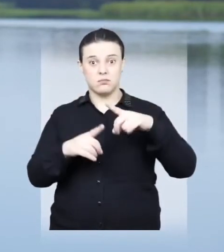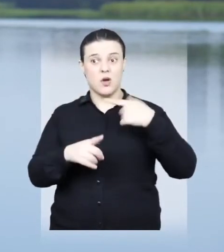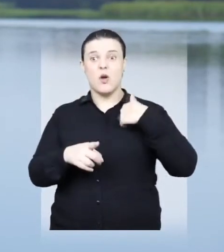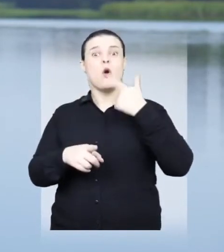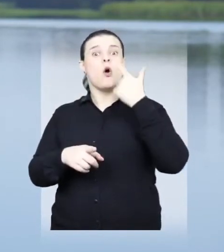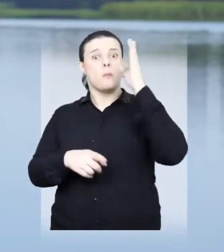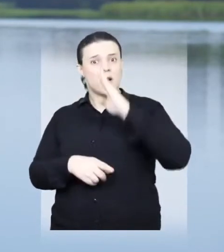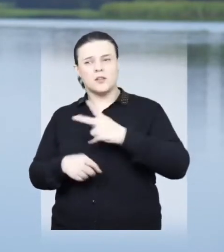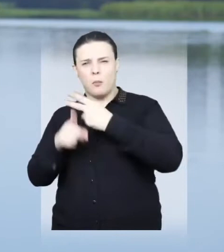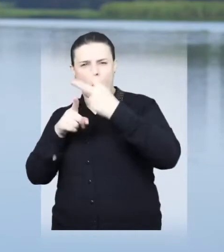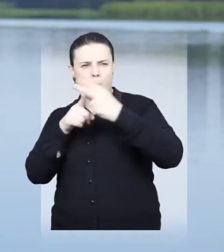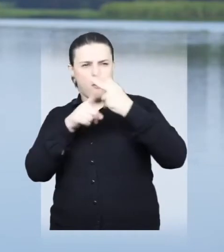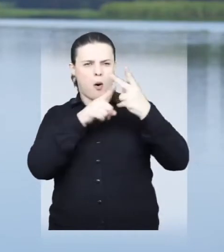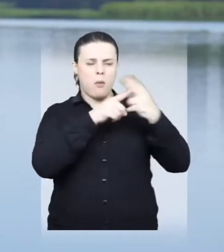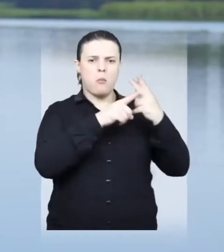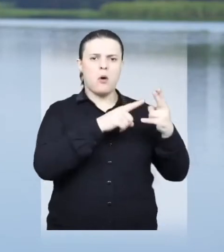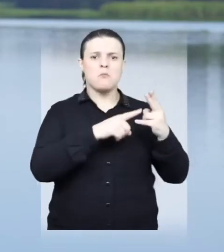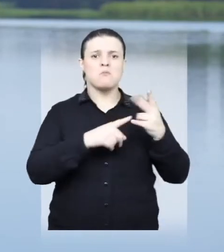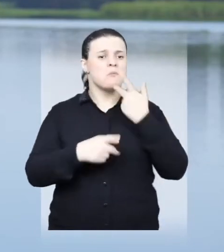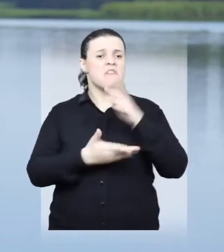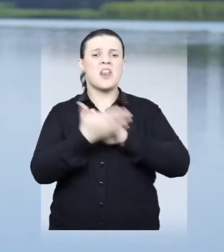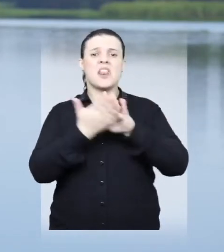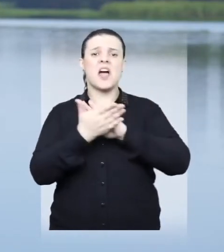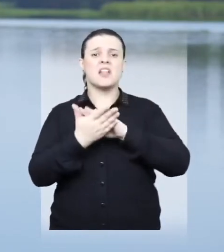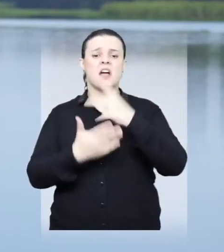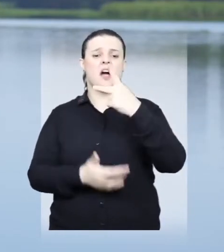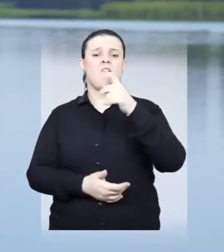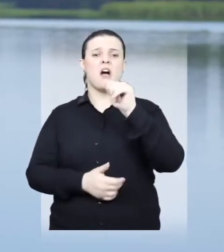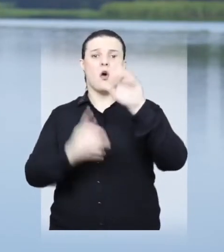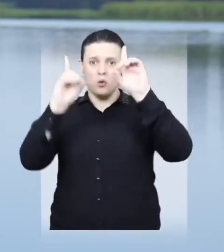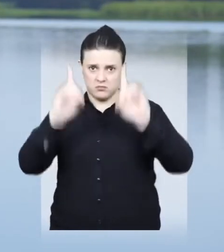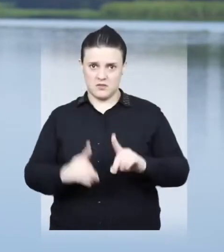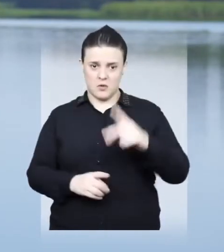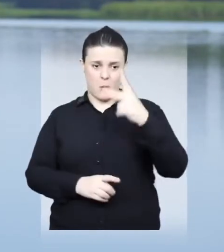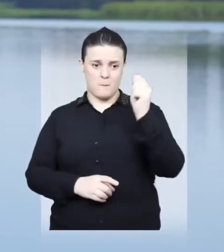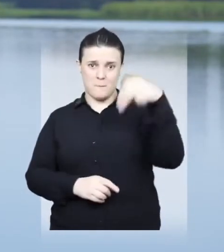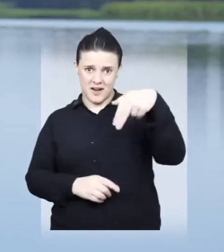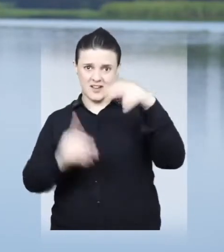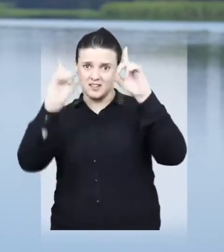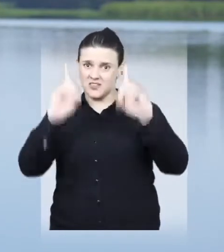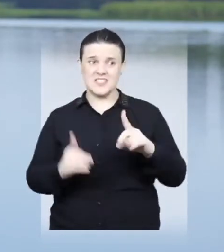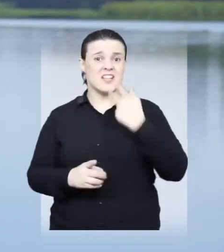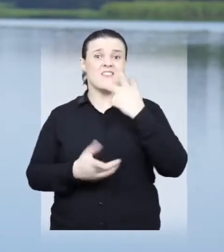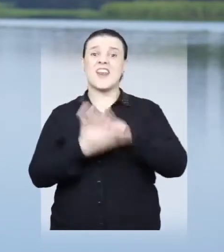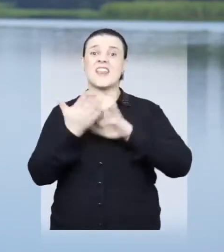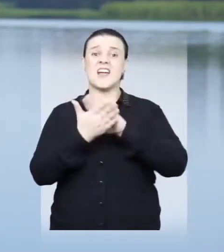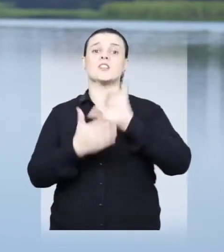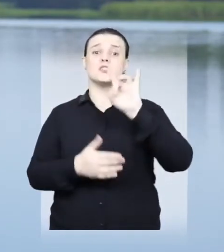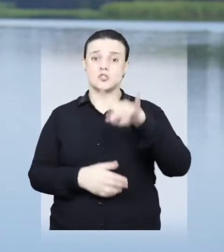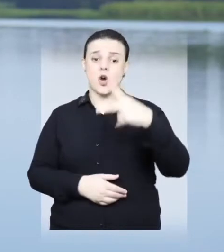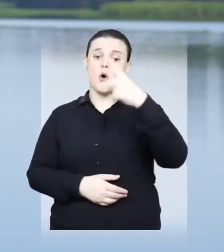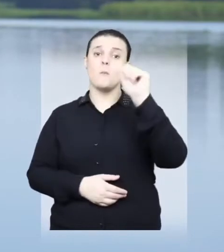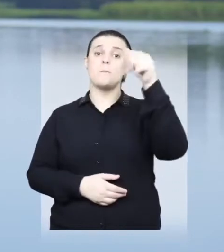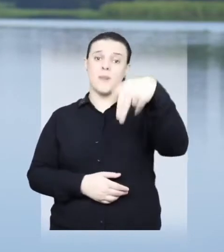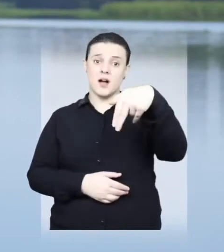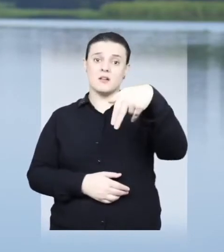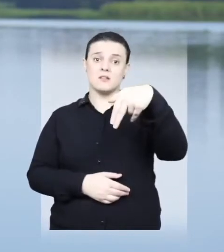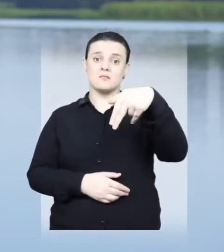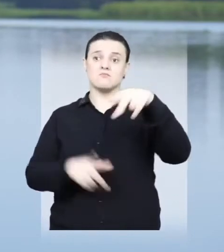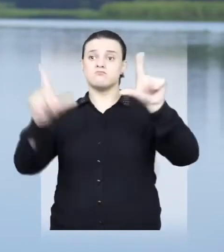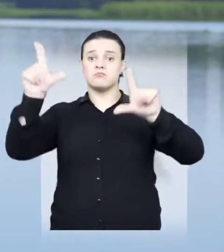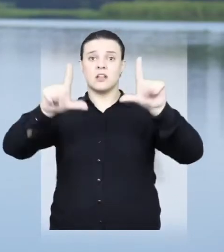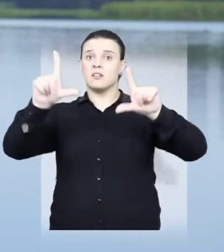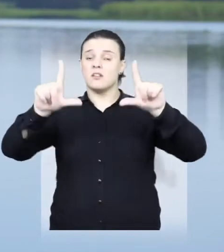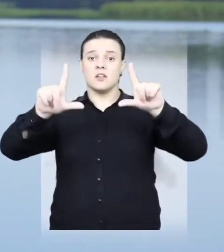o Brasil, quer dizer, só fala do PAN, né? Então, só mostra provas do PAN em